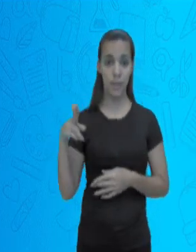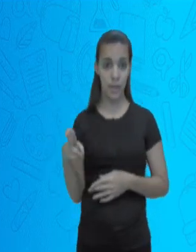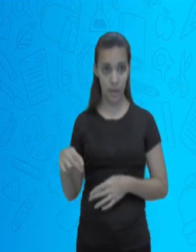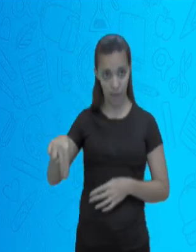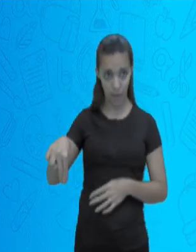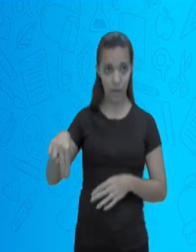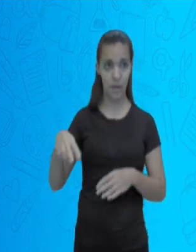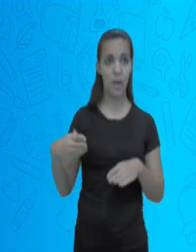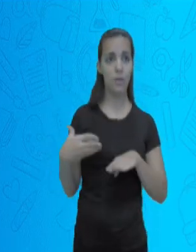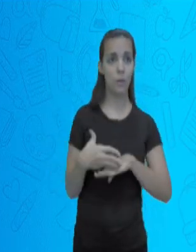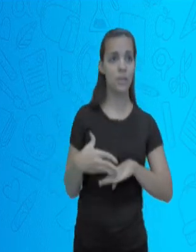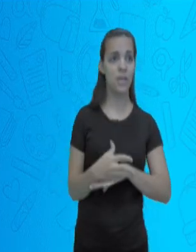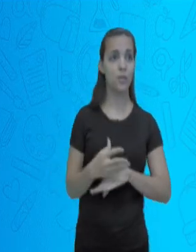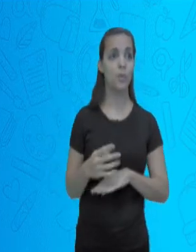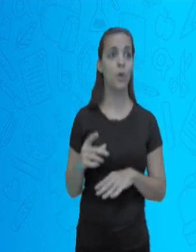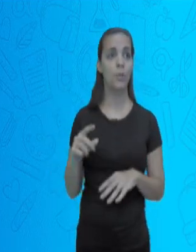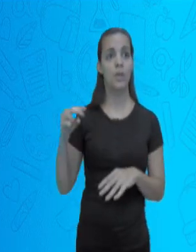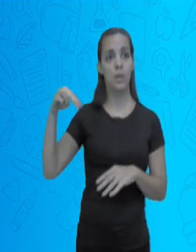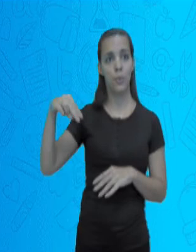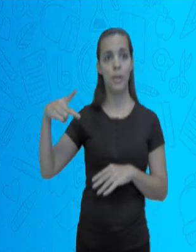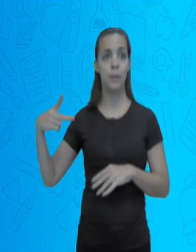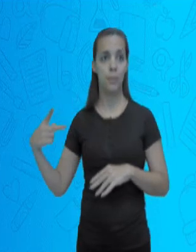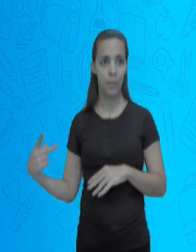e NP, eles são